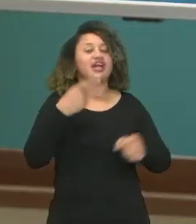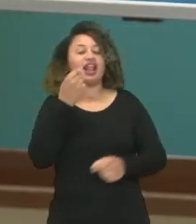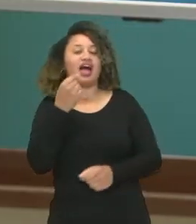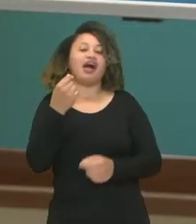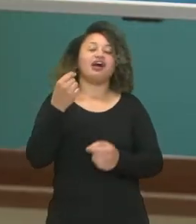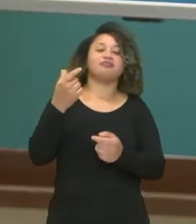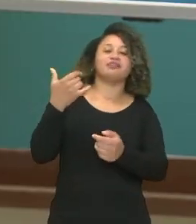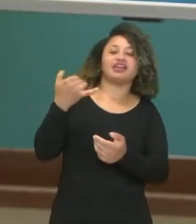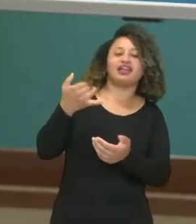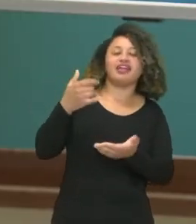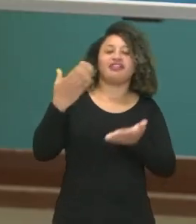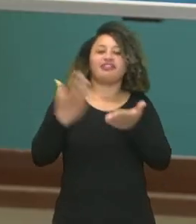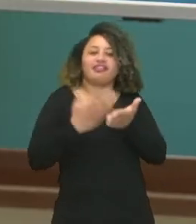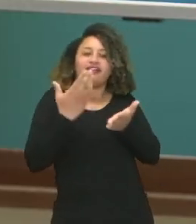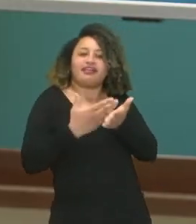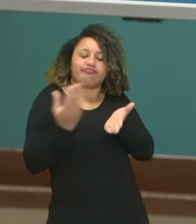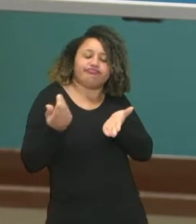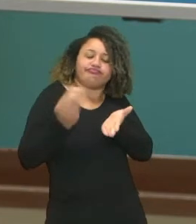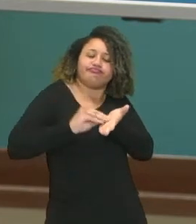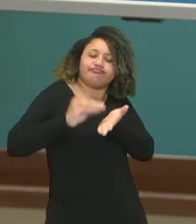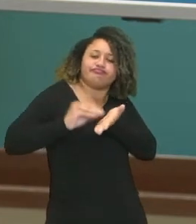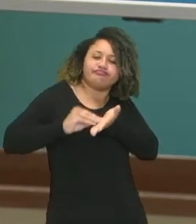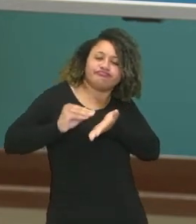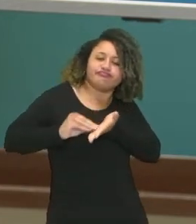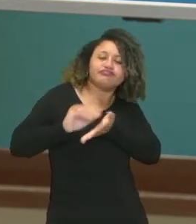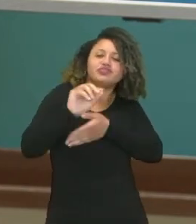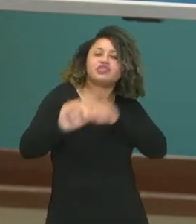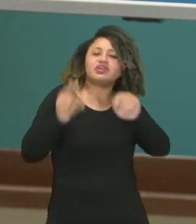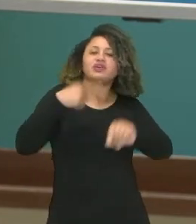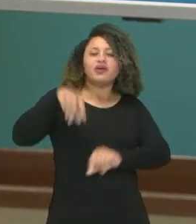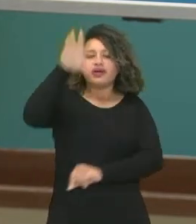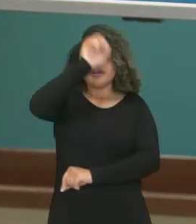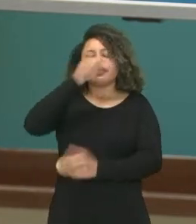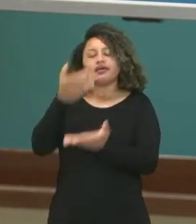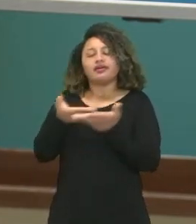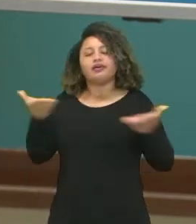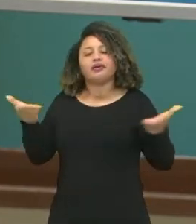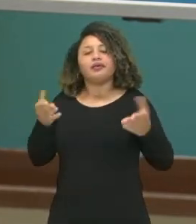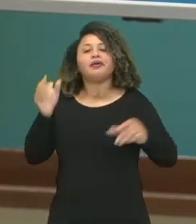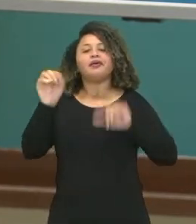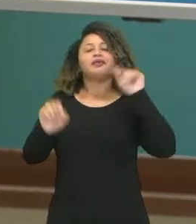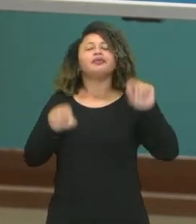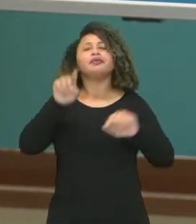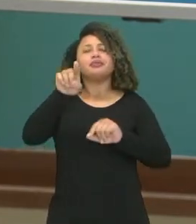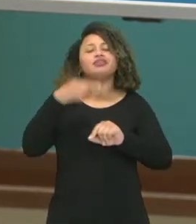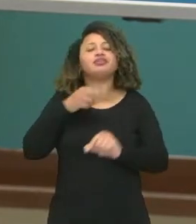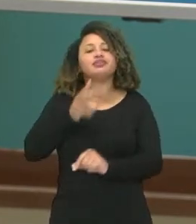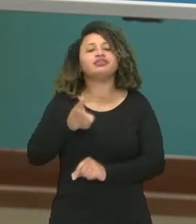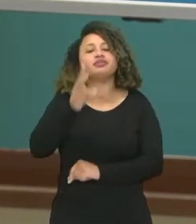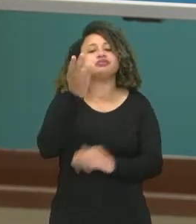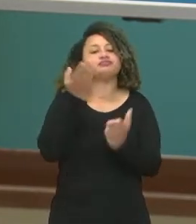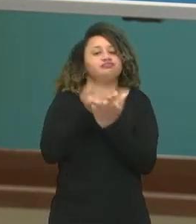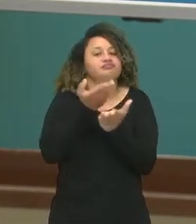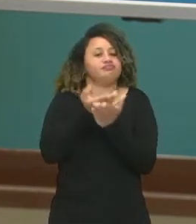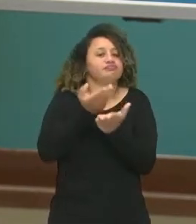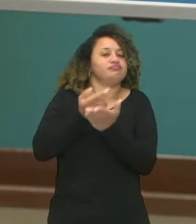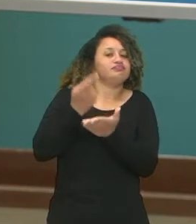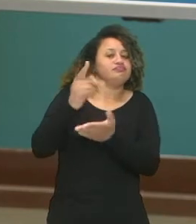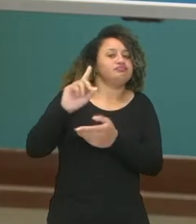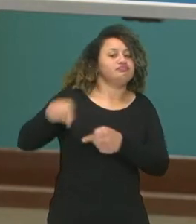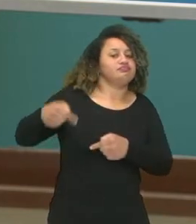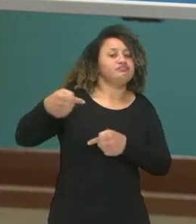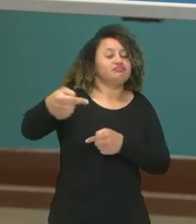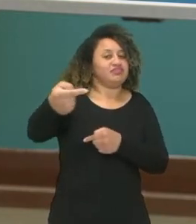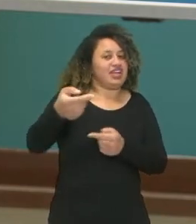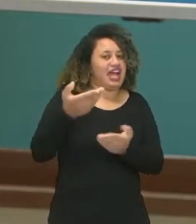caderno, caneta à mão, anotar o que nós vamos aprender nessa aula para você continuar estudando. Não deixe a aula